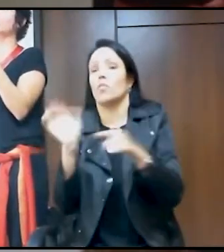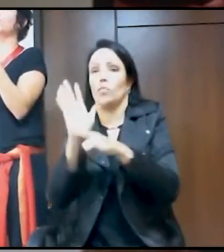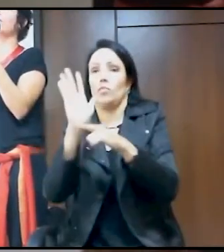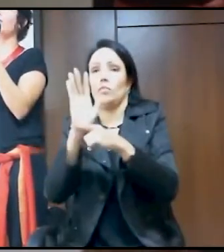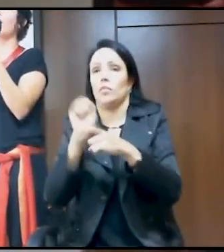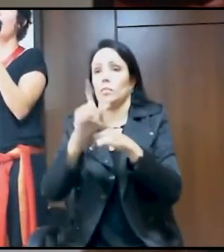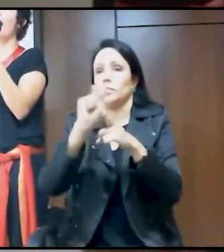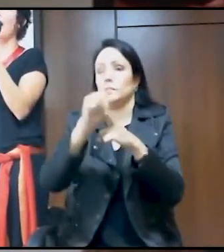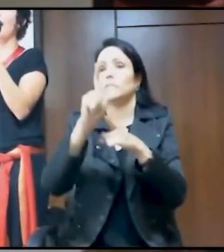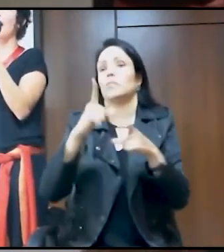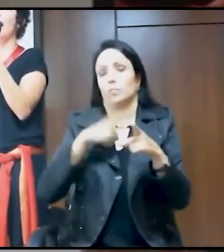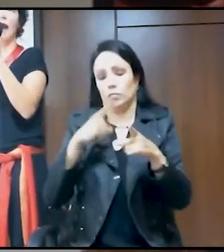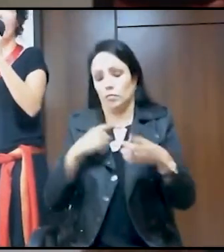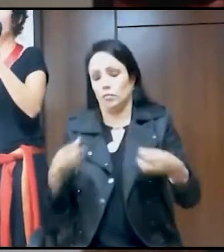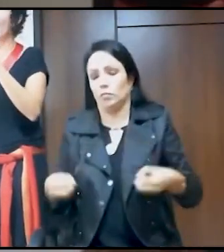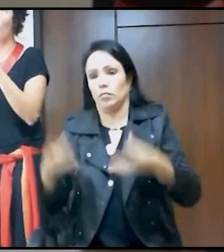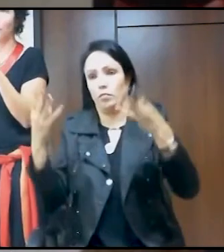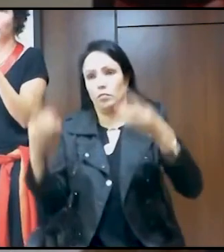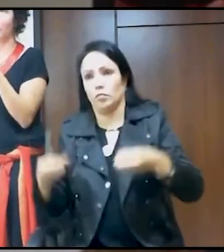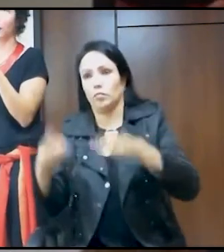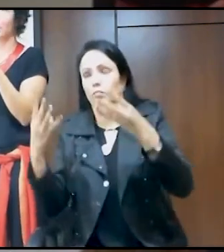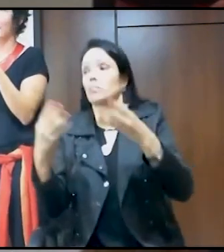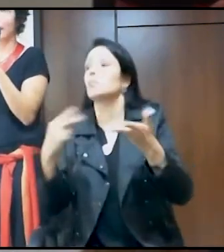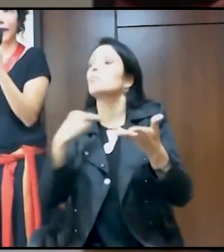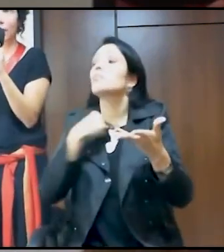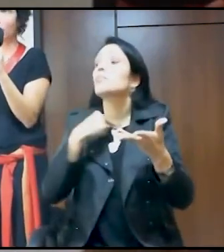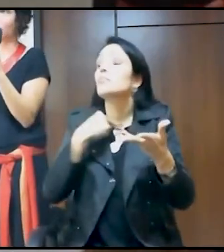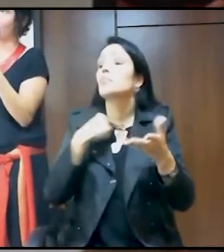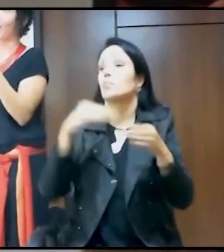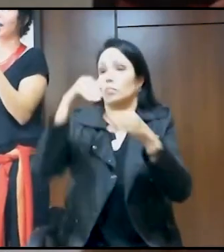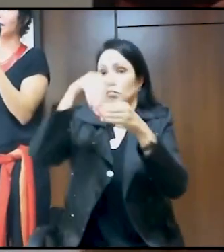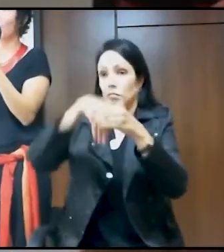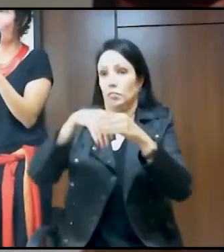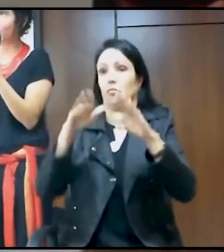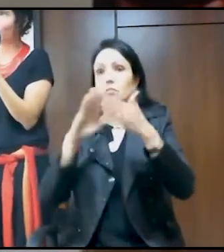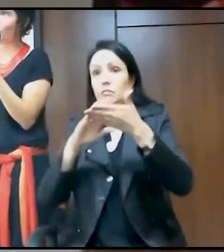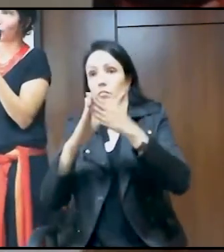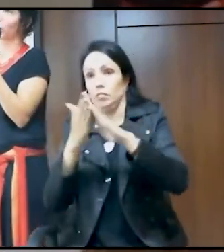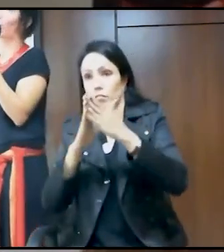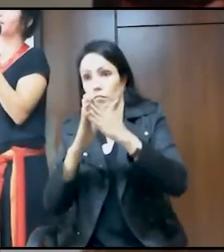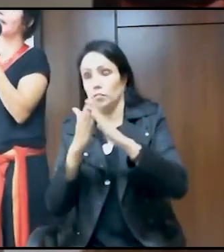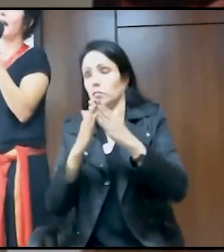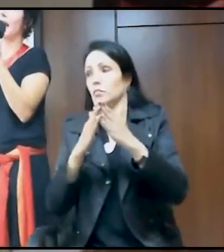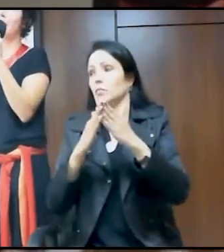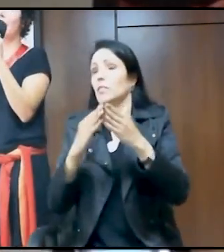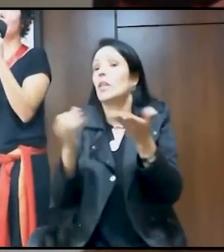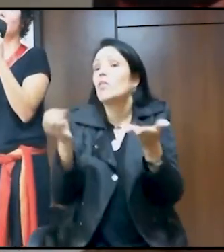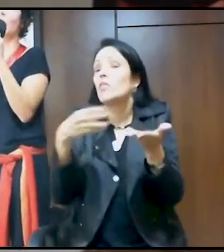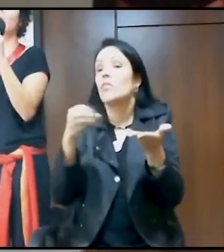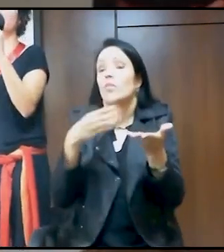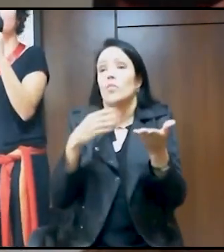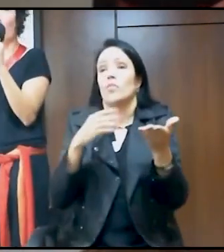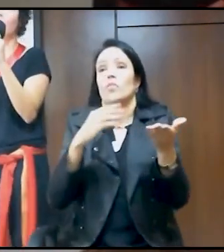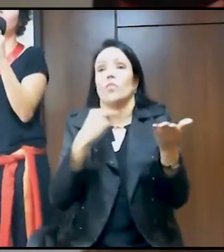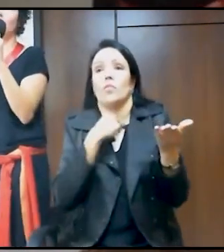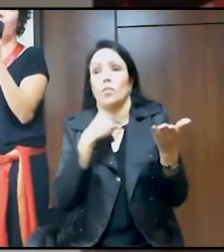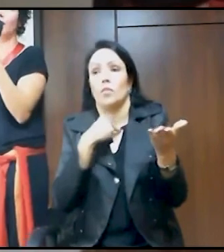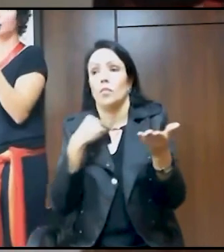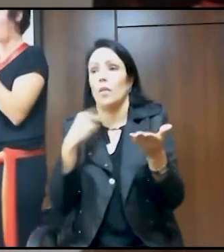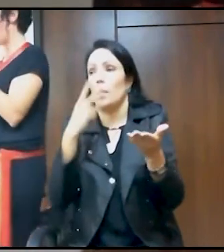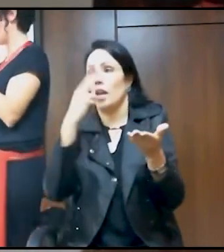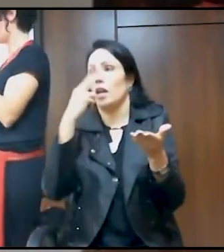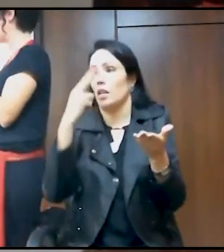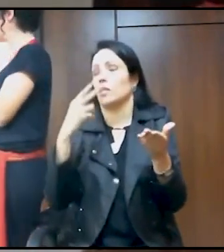gasto em ocupações dentro das favelas, em novas ocupações, ele passou a ser um motor de